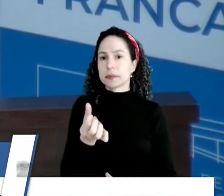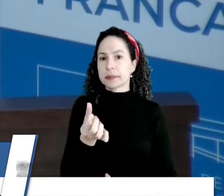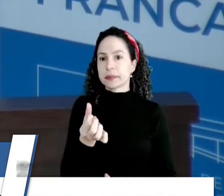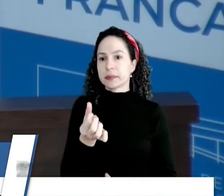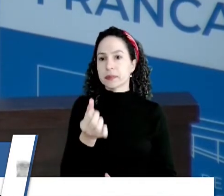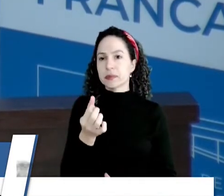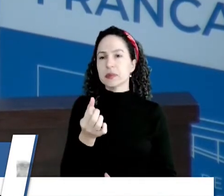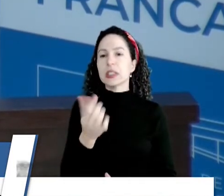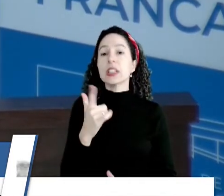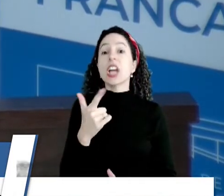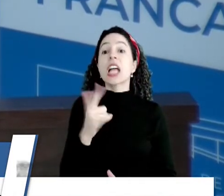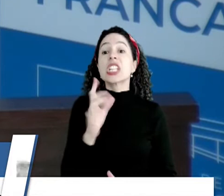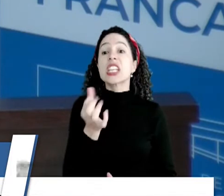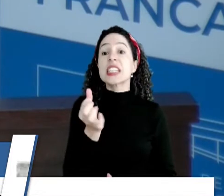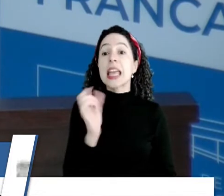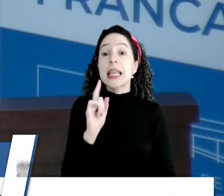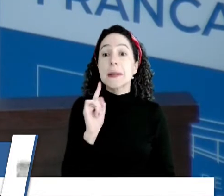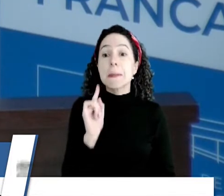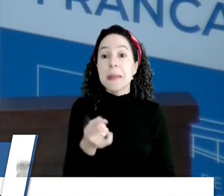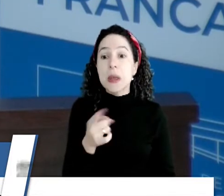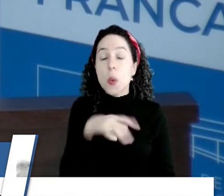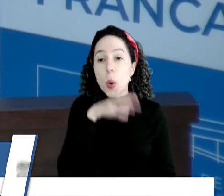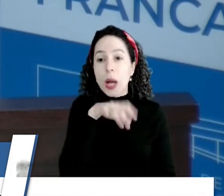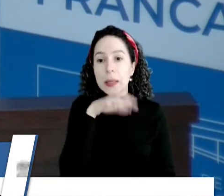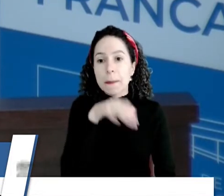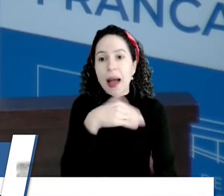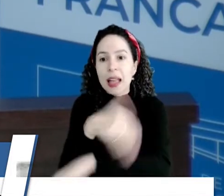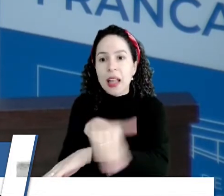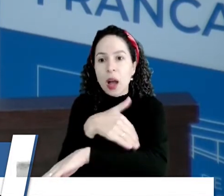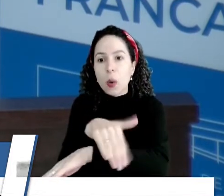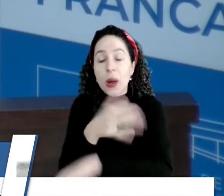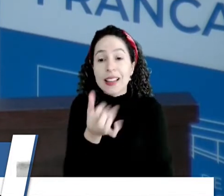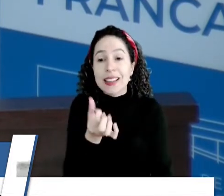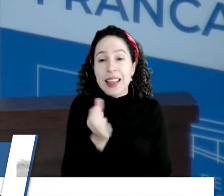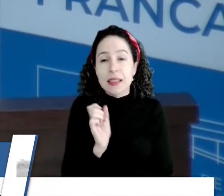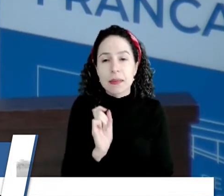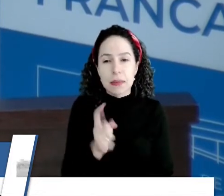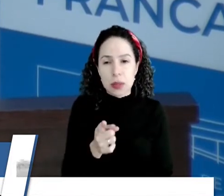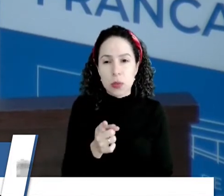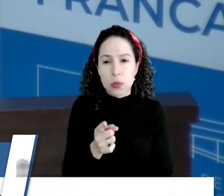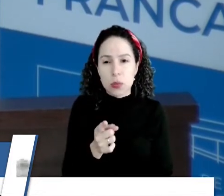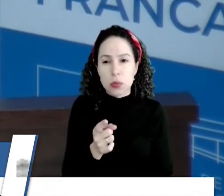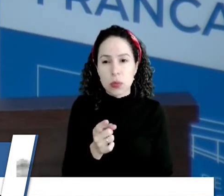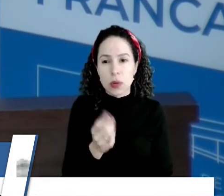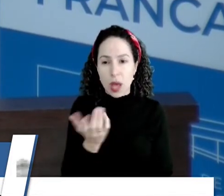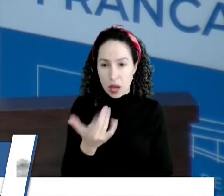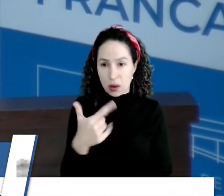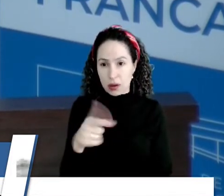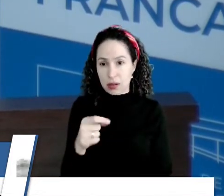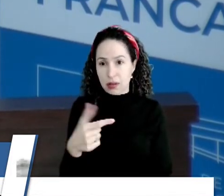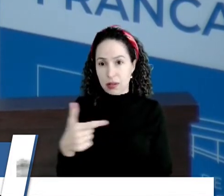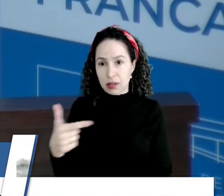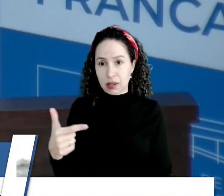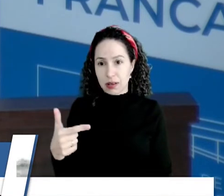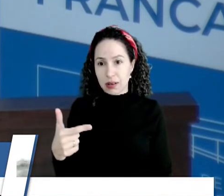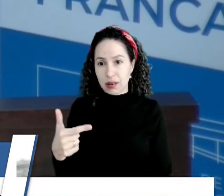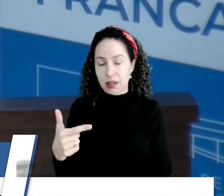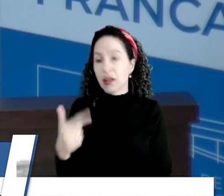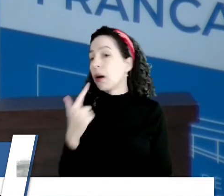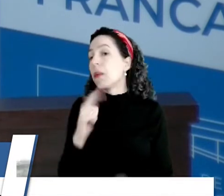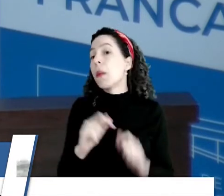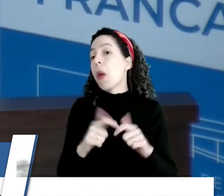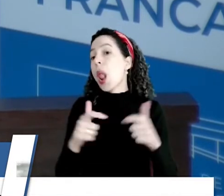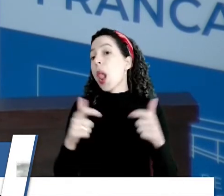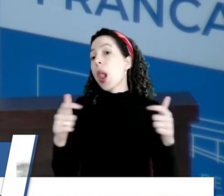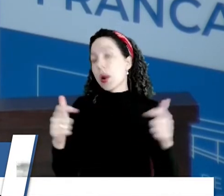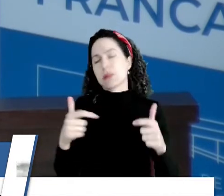6 mil animais nas ruas. 6 mil. Agora nós estamos em 2022. Ó, juro por Deus que